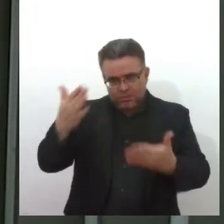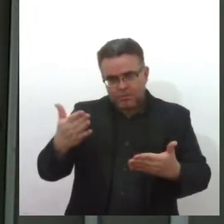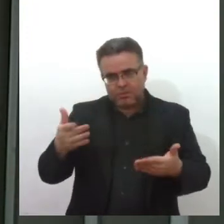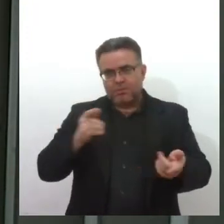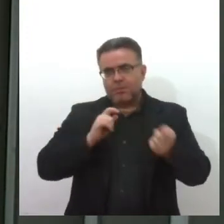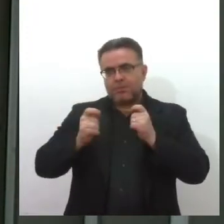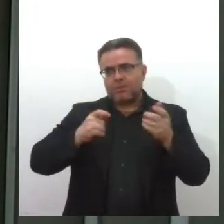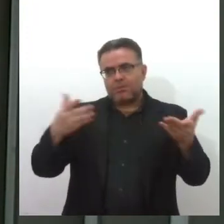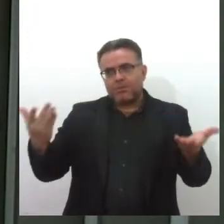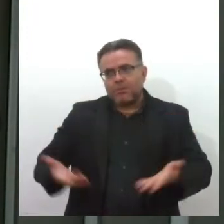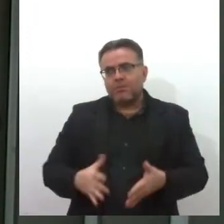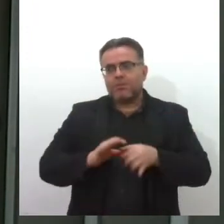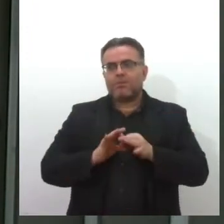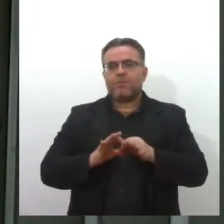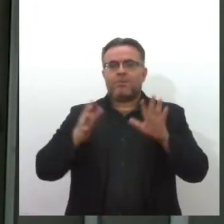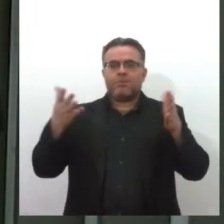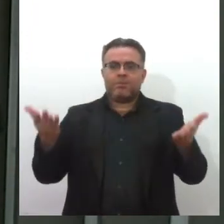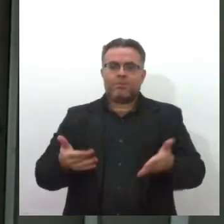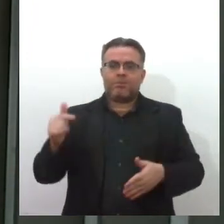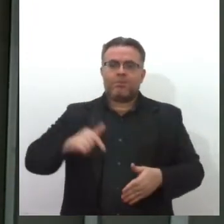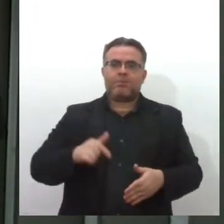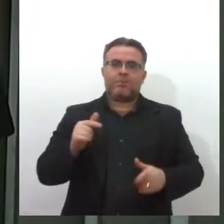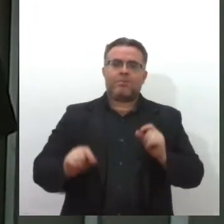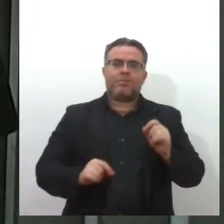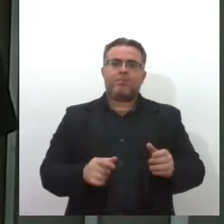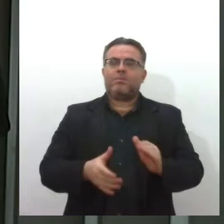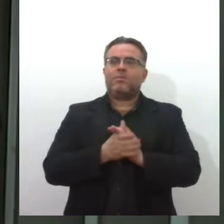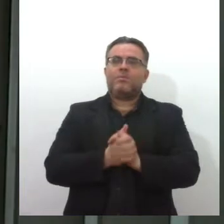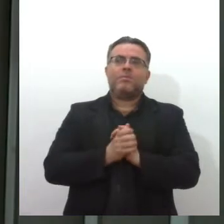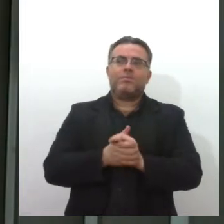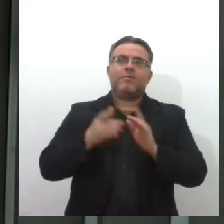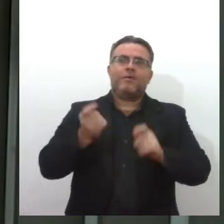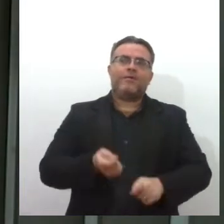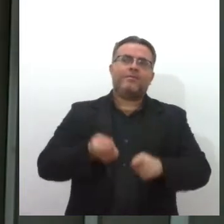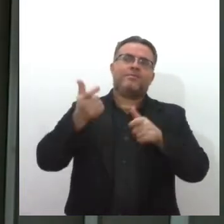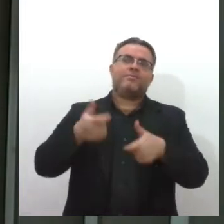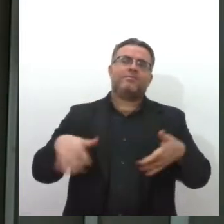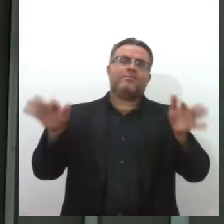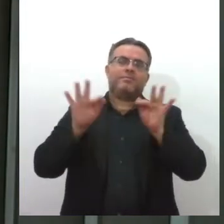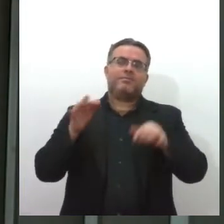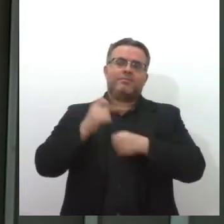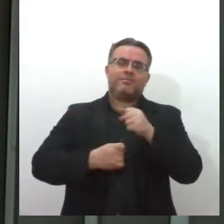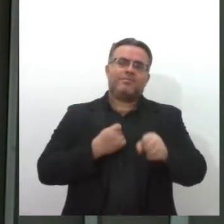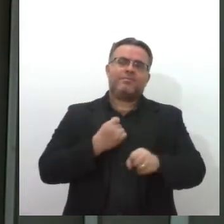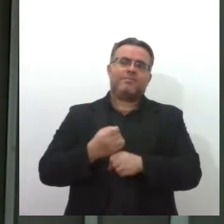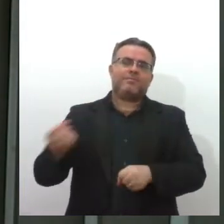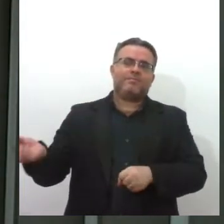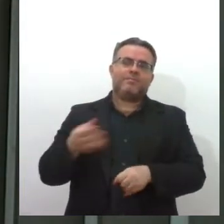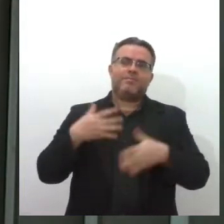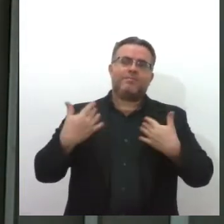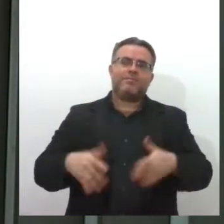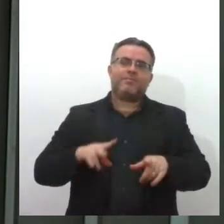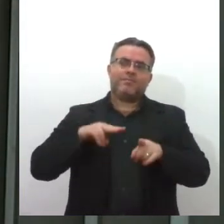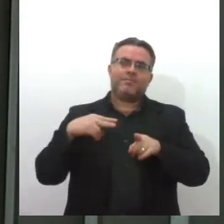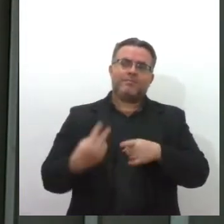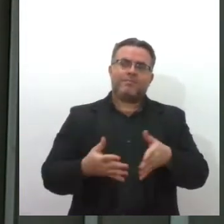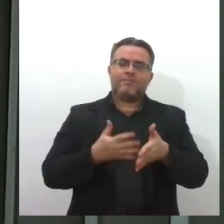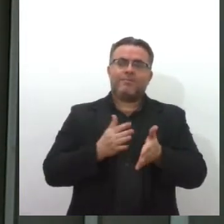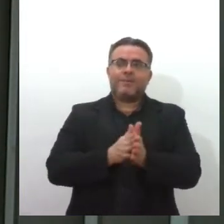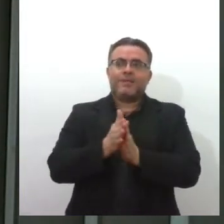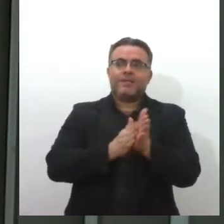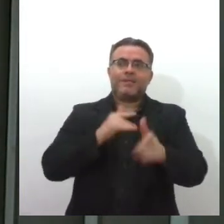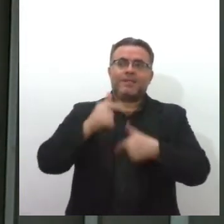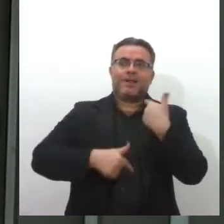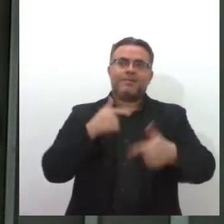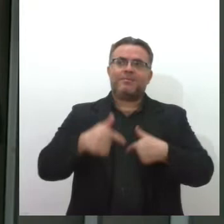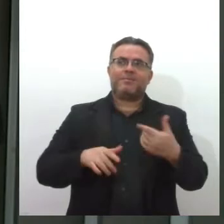entrevista, a sua disposição aqui para estar com a gente. Desejar um feliz ano novo, expectativas para 2022 de muito trabalho e muitos projetos em prol